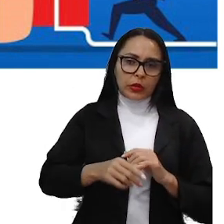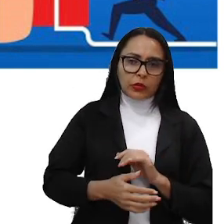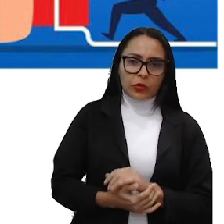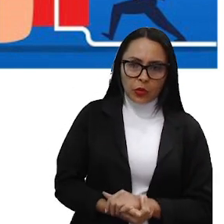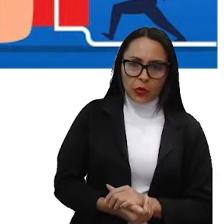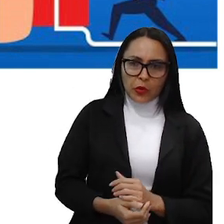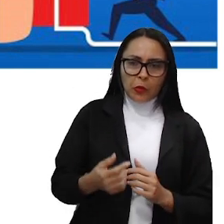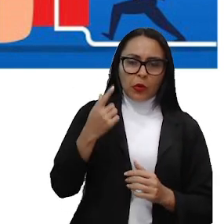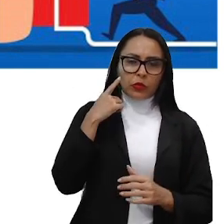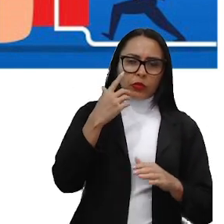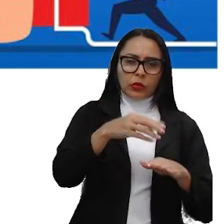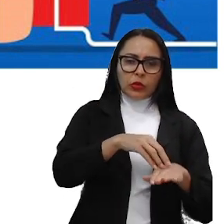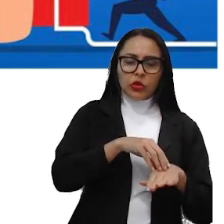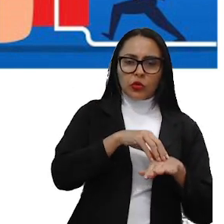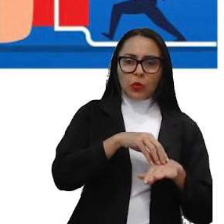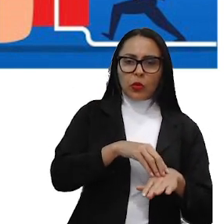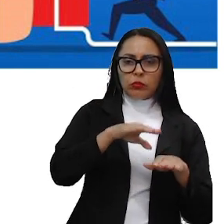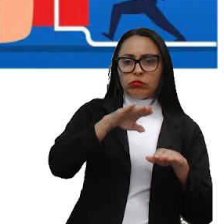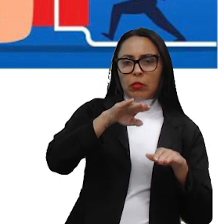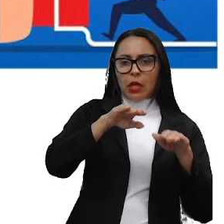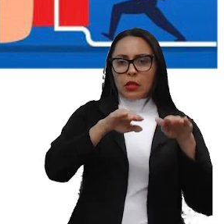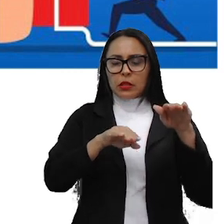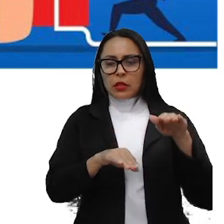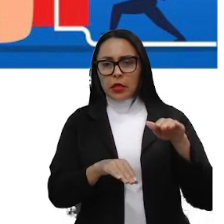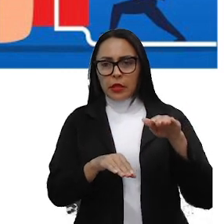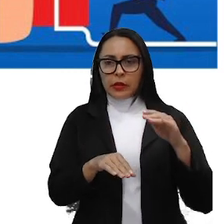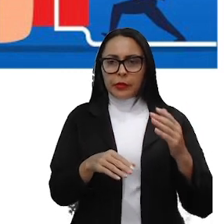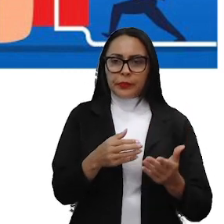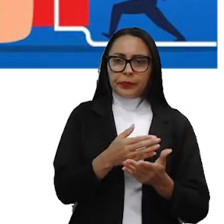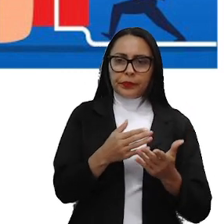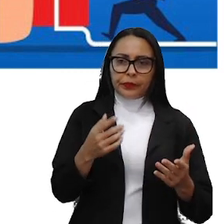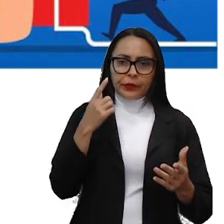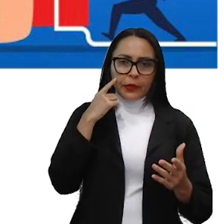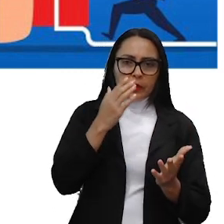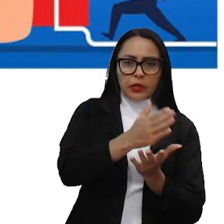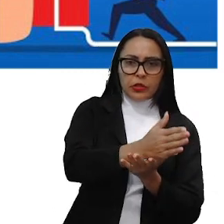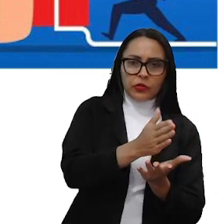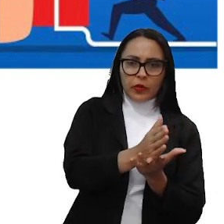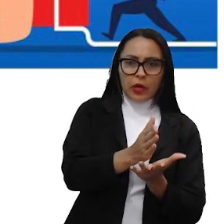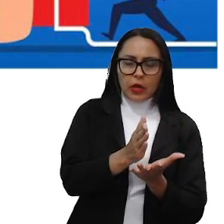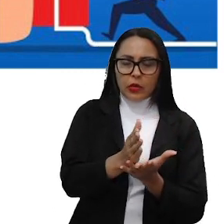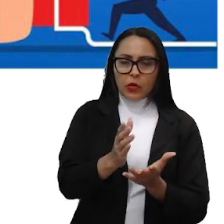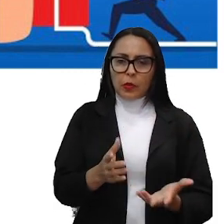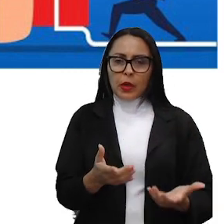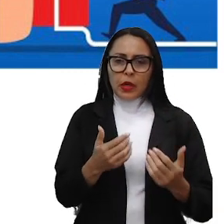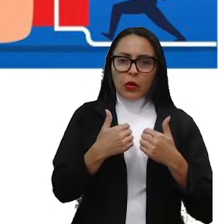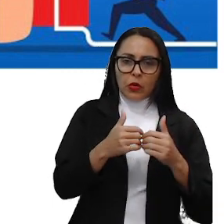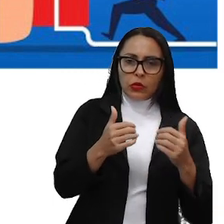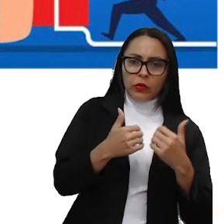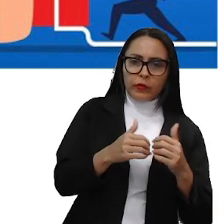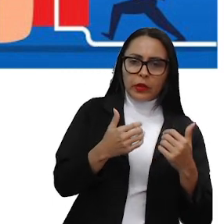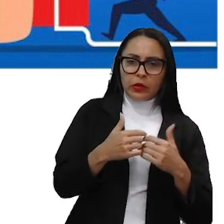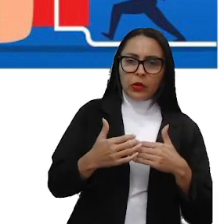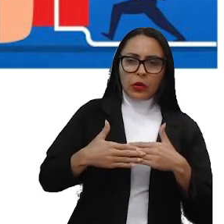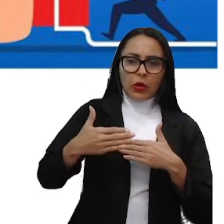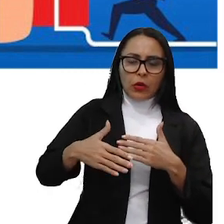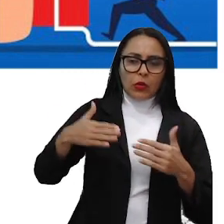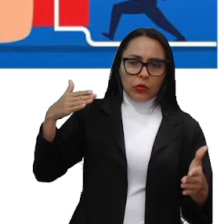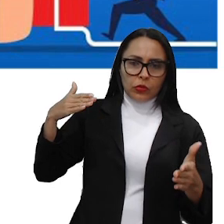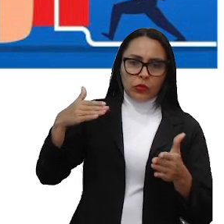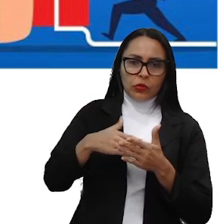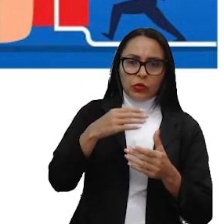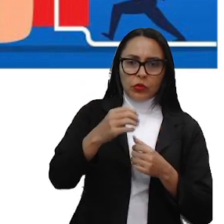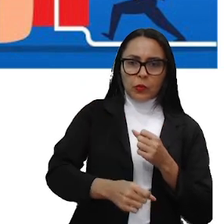uma matriz de transporte desbalanceada, excessivamente desviada para o modal rodoviário, e ao longo dos últimos anos, o